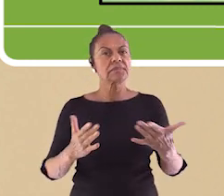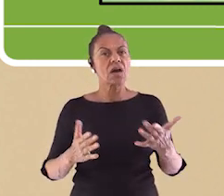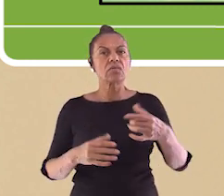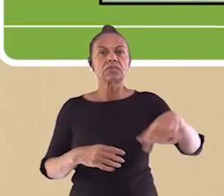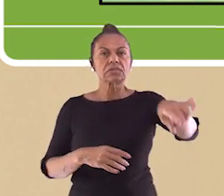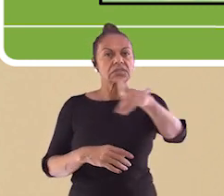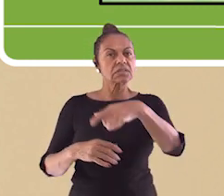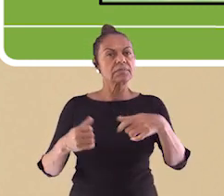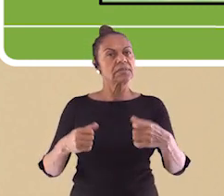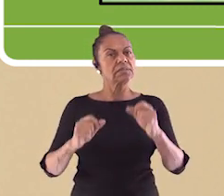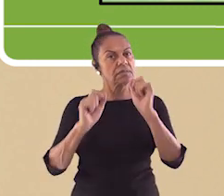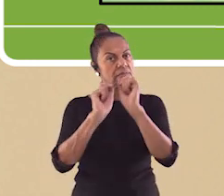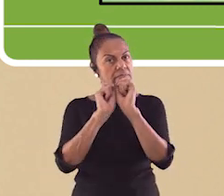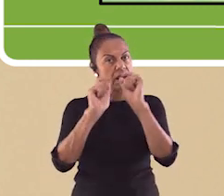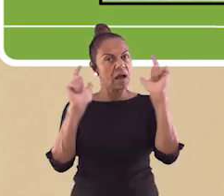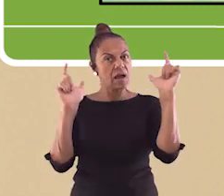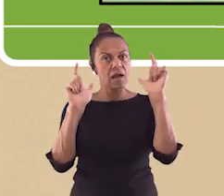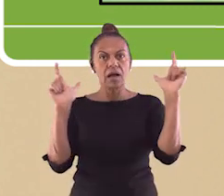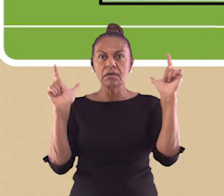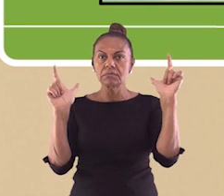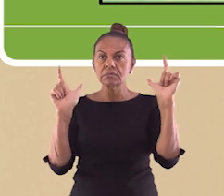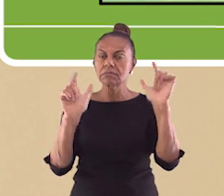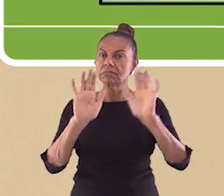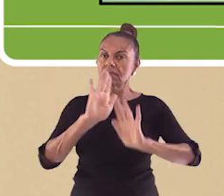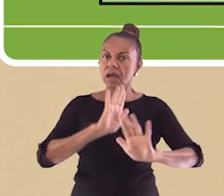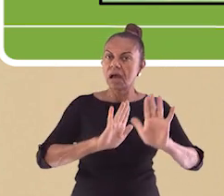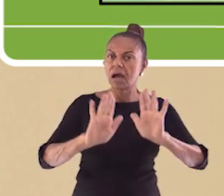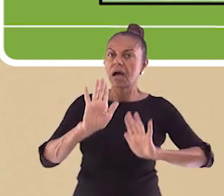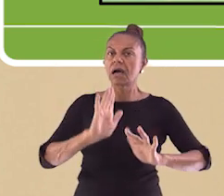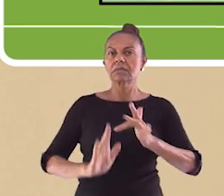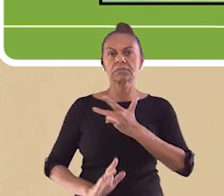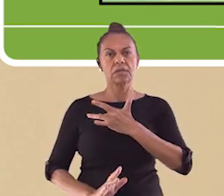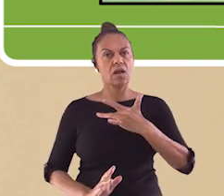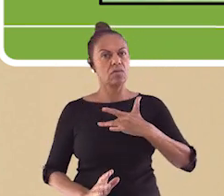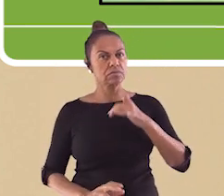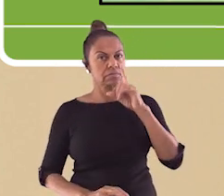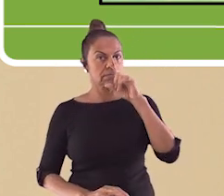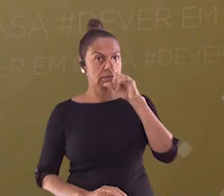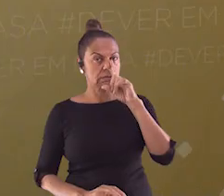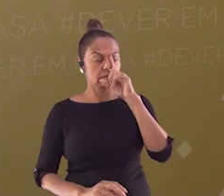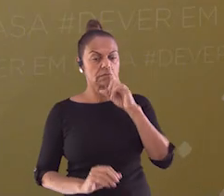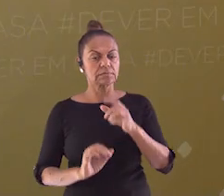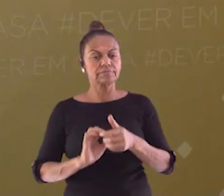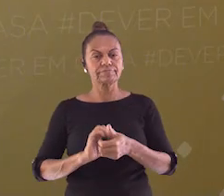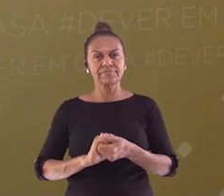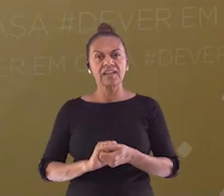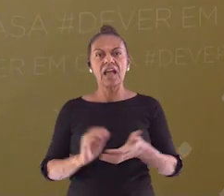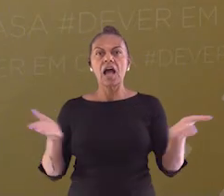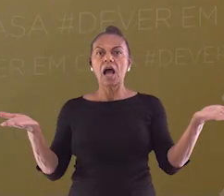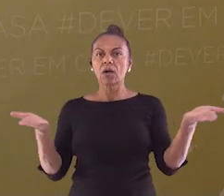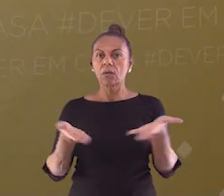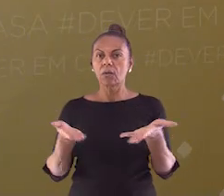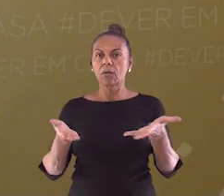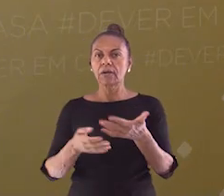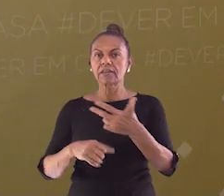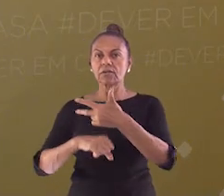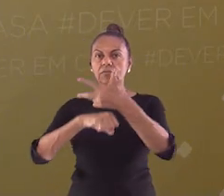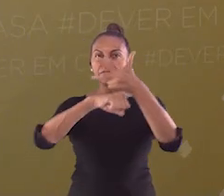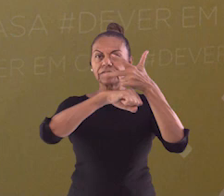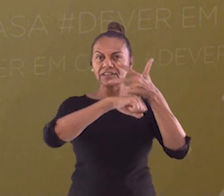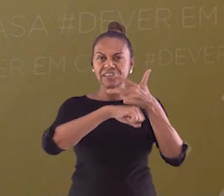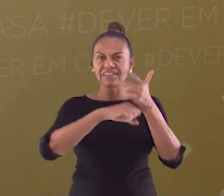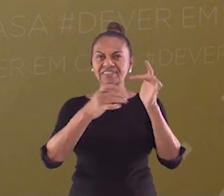um sinal de alerta em que você está colocando em risco a sua saúde. Agora vamos ver um vídeo do